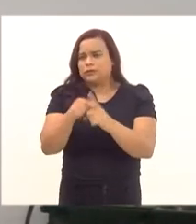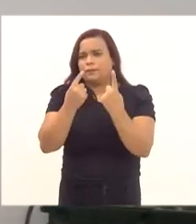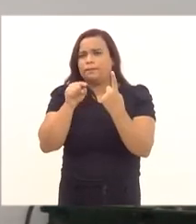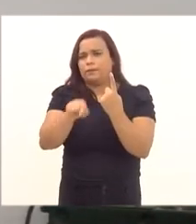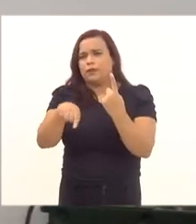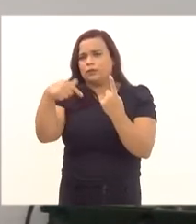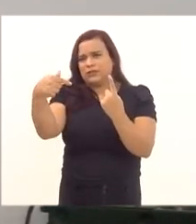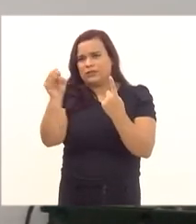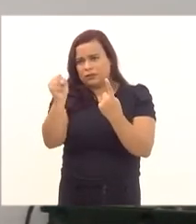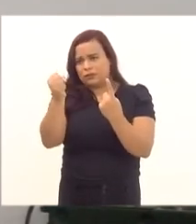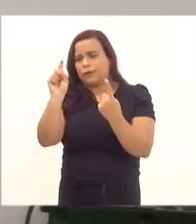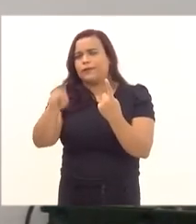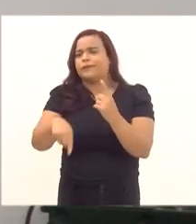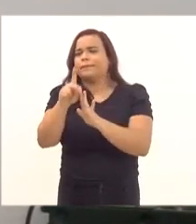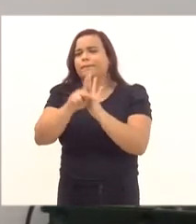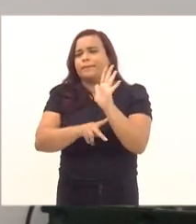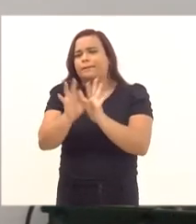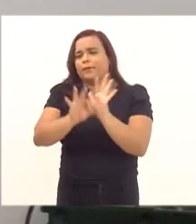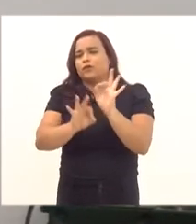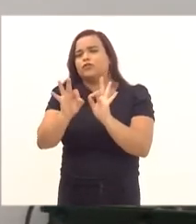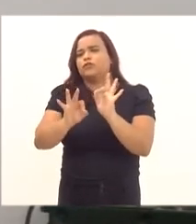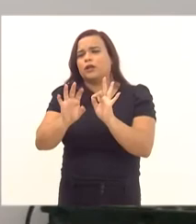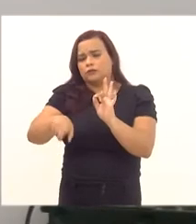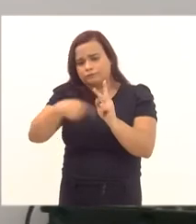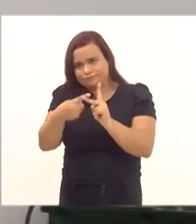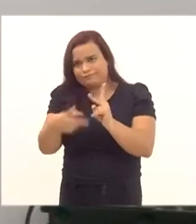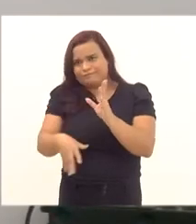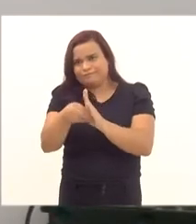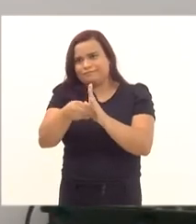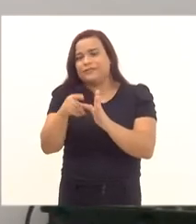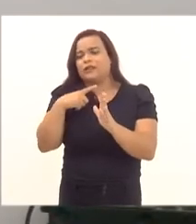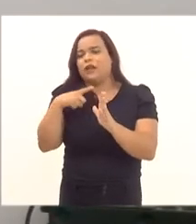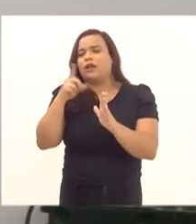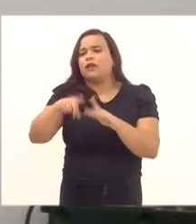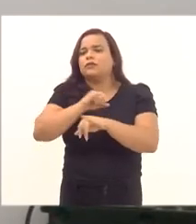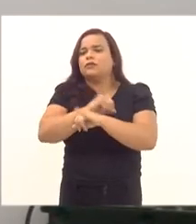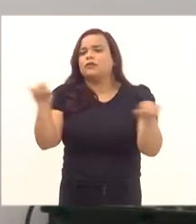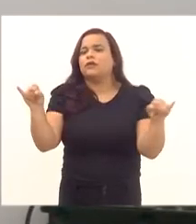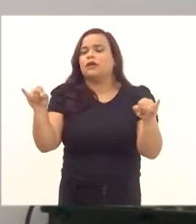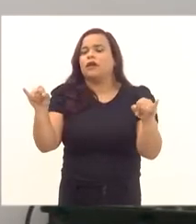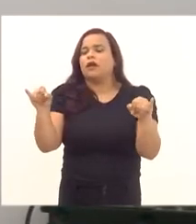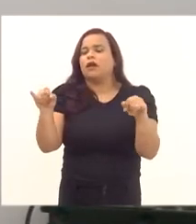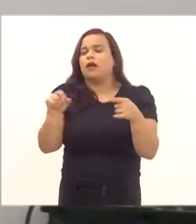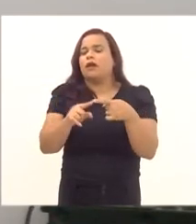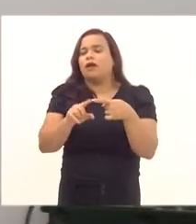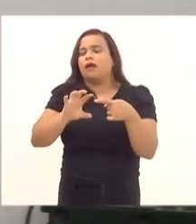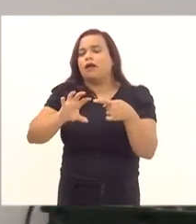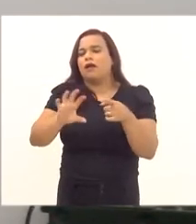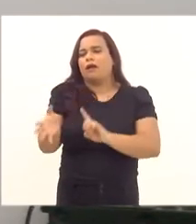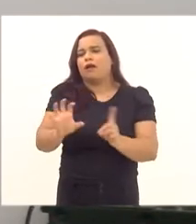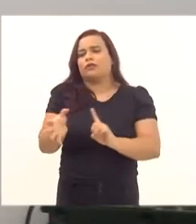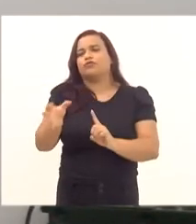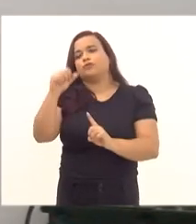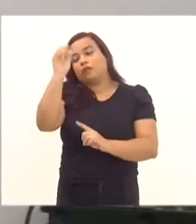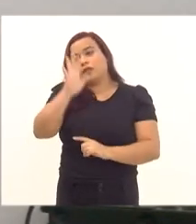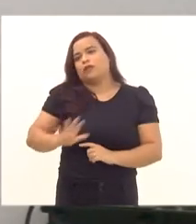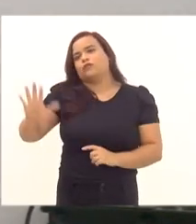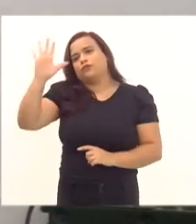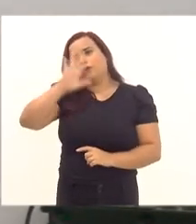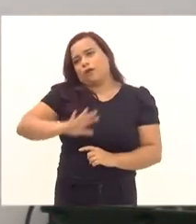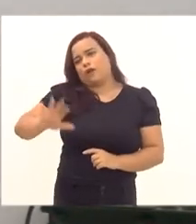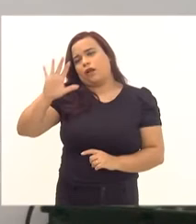1078 que a outra o projeto protocolado logo o que declara a Rádio Nacional como Patrimônio Histórico